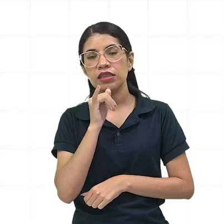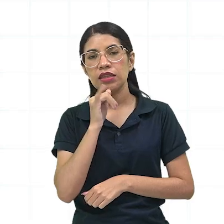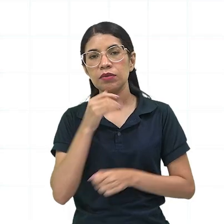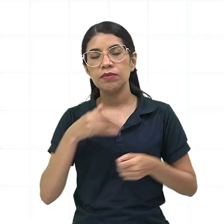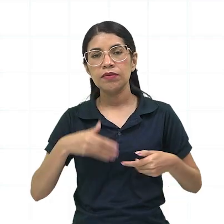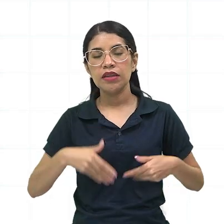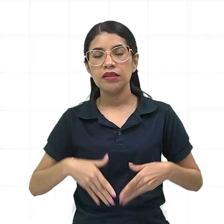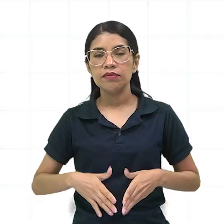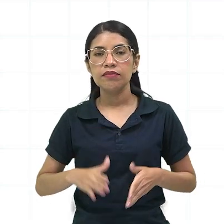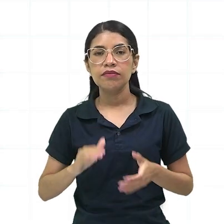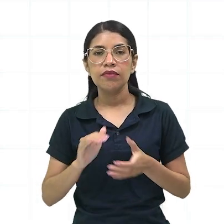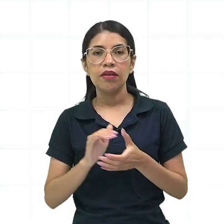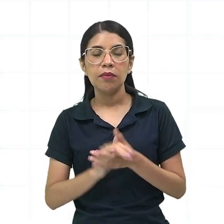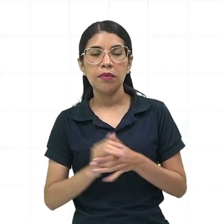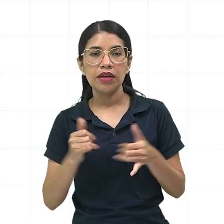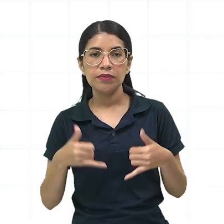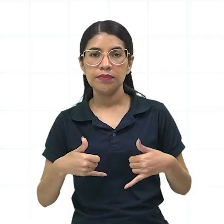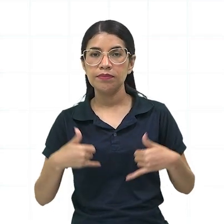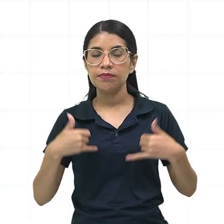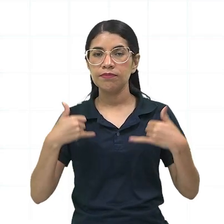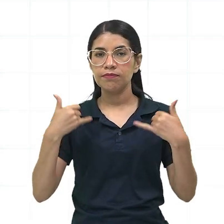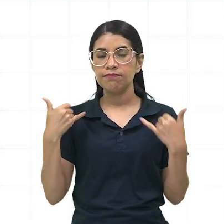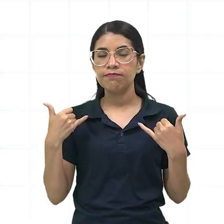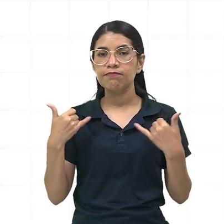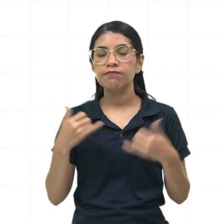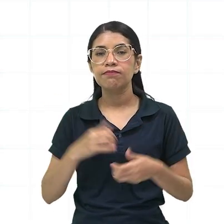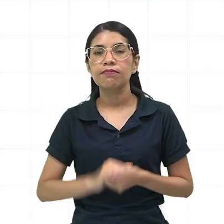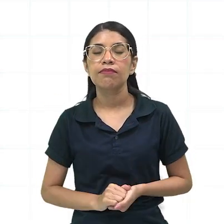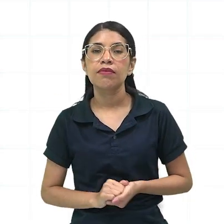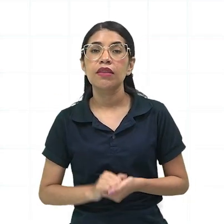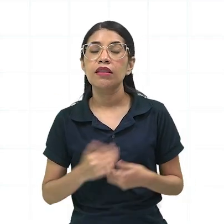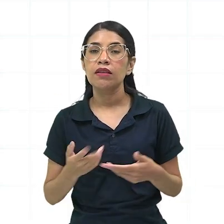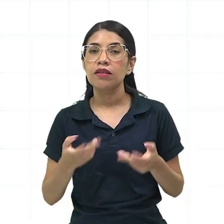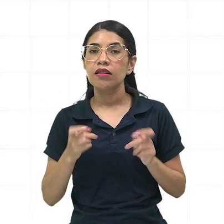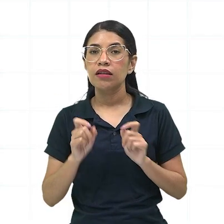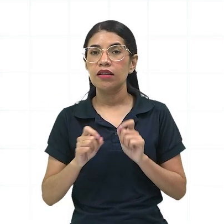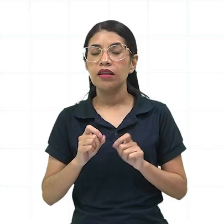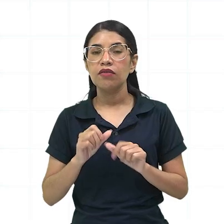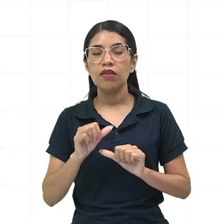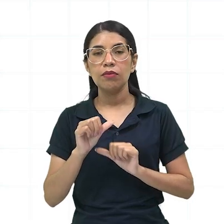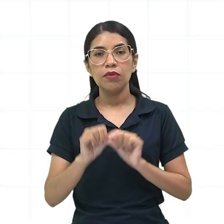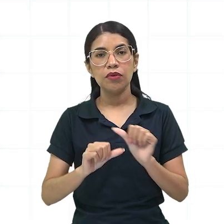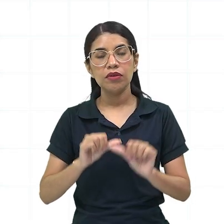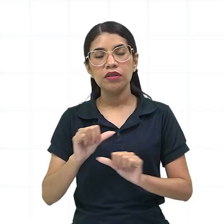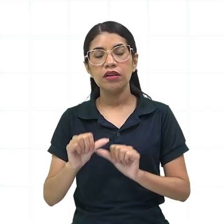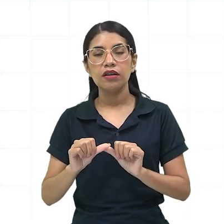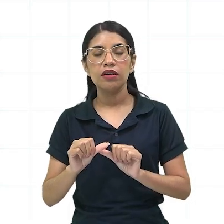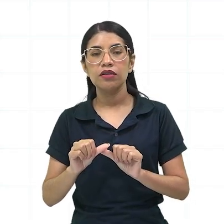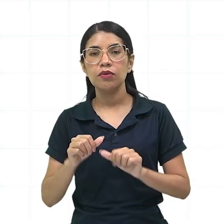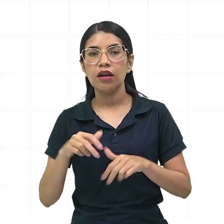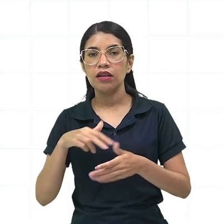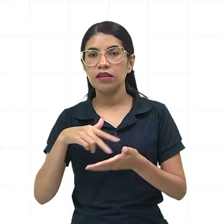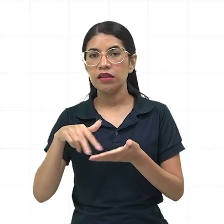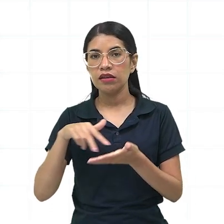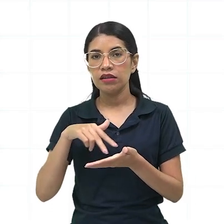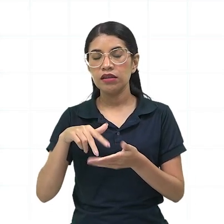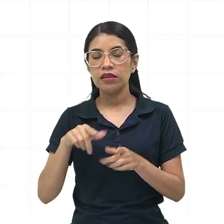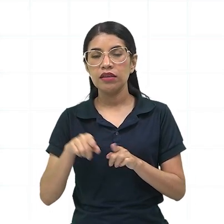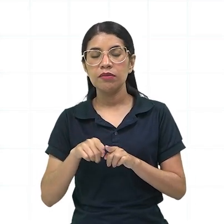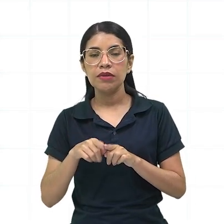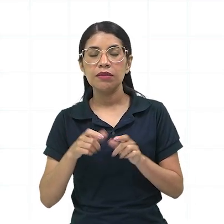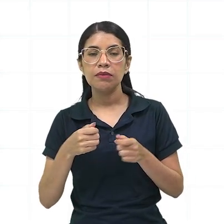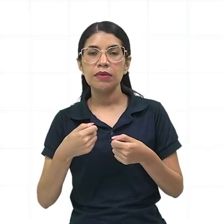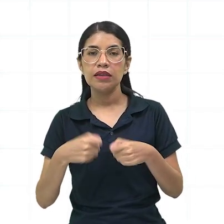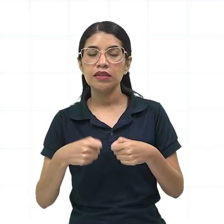nascimento, casamento e aniversário. Então, olha só, a dança ela já vai mudando um pouco a sua roupagem. E aí, a exigência de